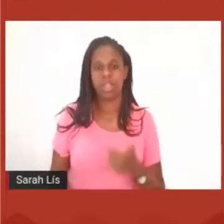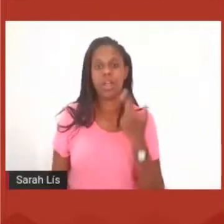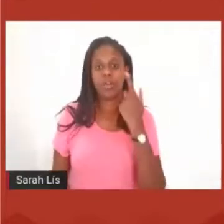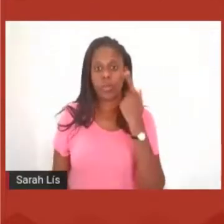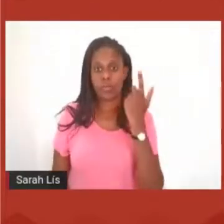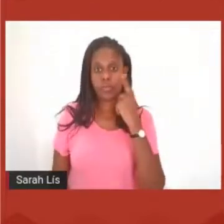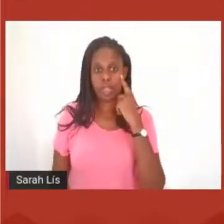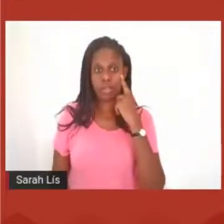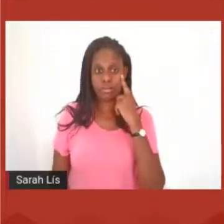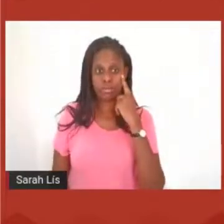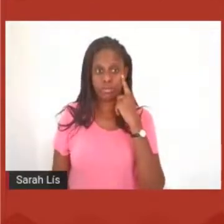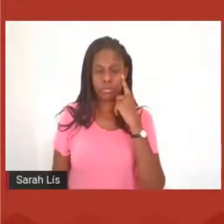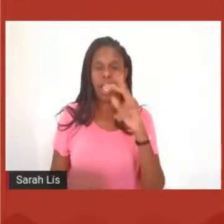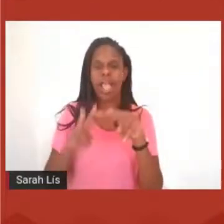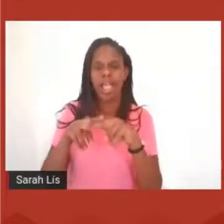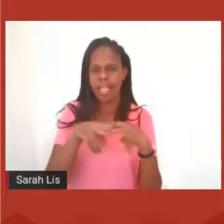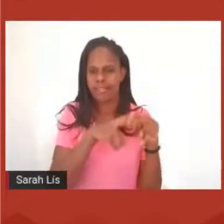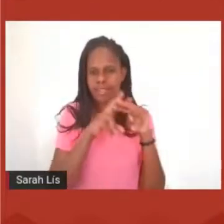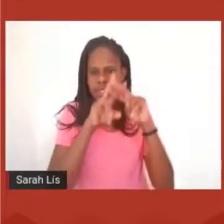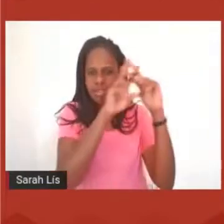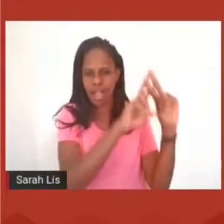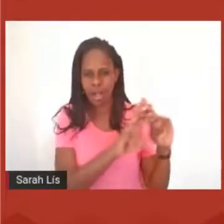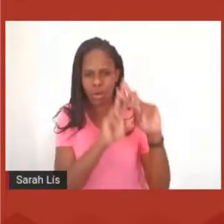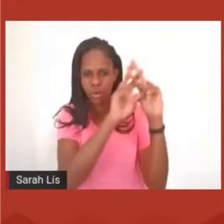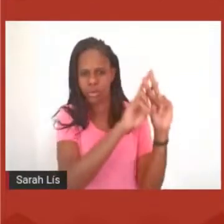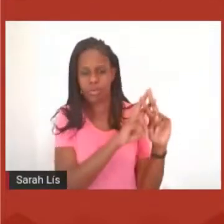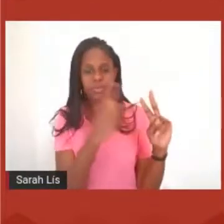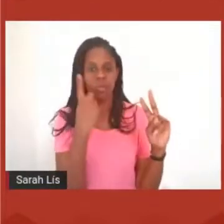pessoal, para ver se a gente tem mais coisas aqui.